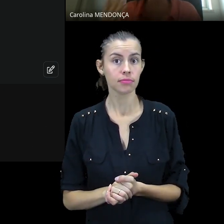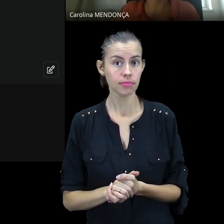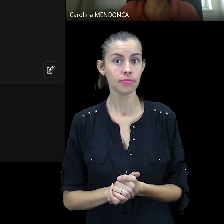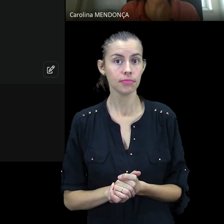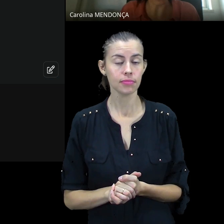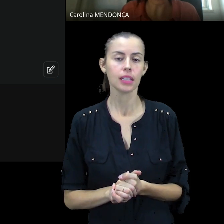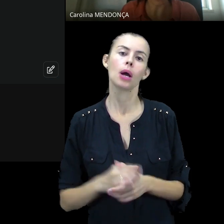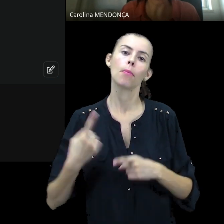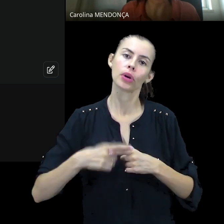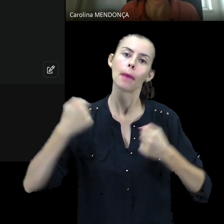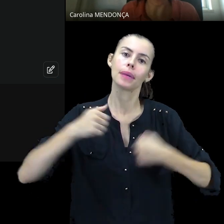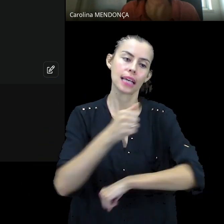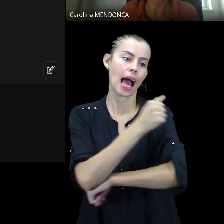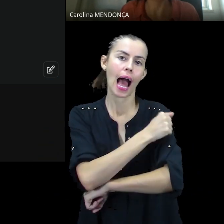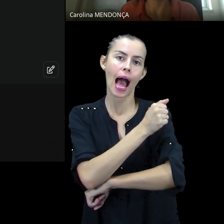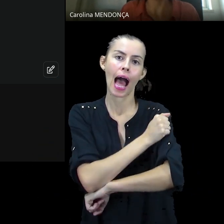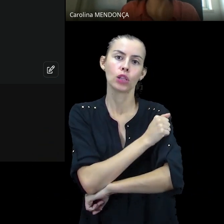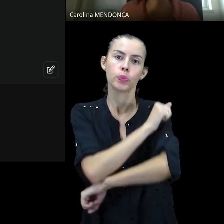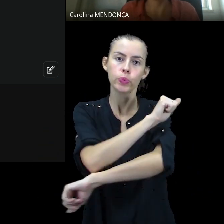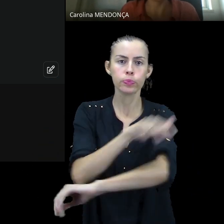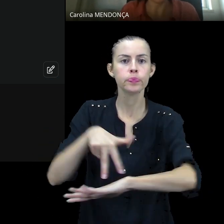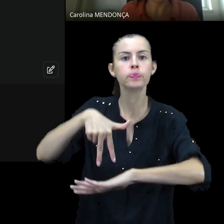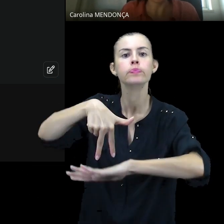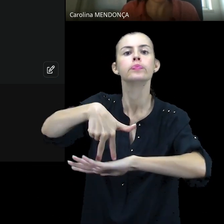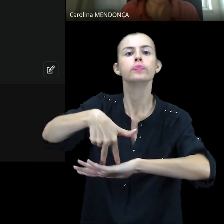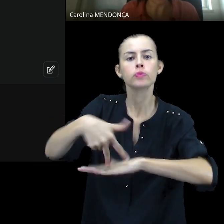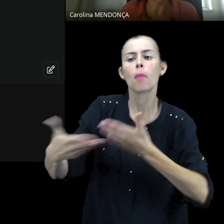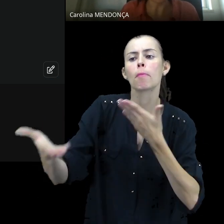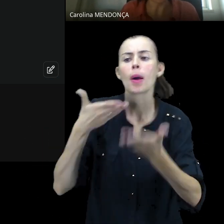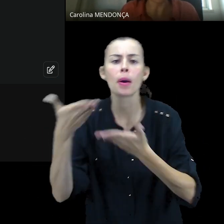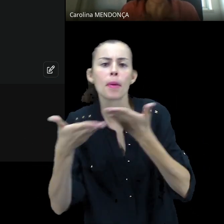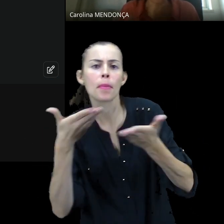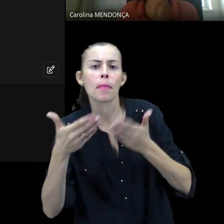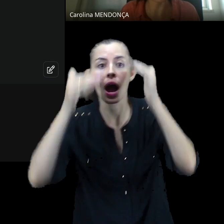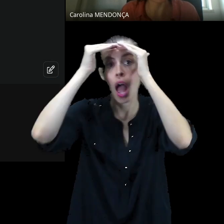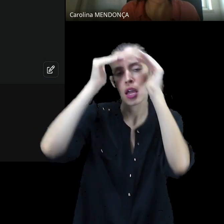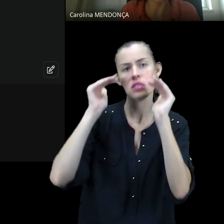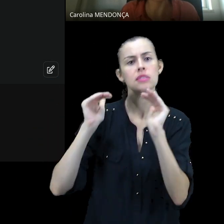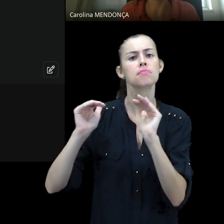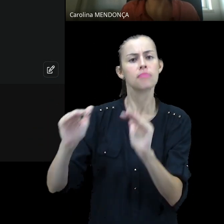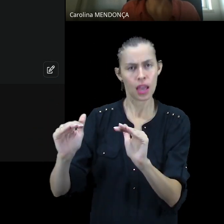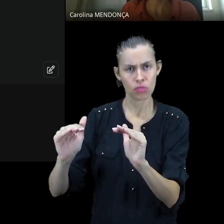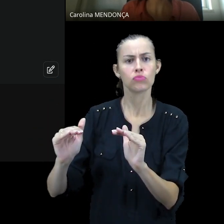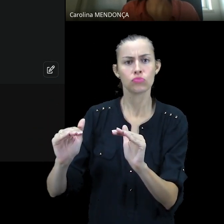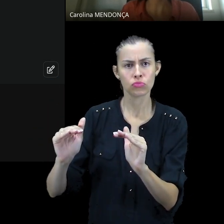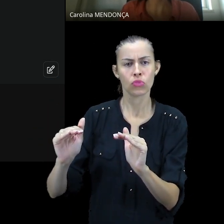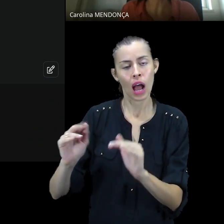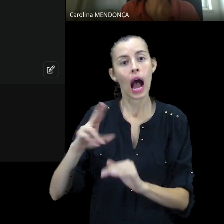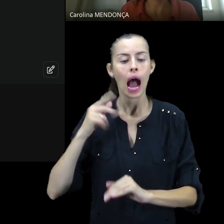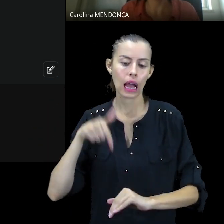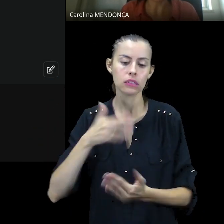com o saber popular dessas comunidades, né, que é muito caro para uma formação cidadã, e a